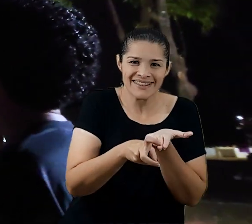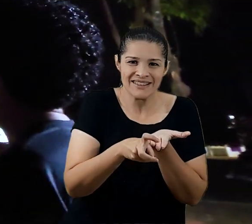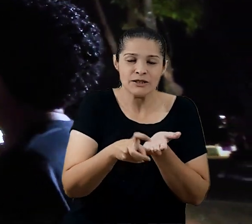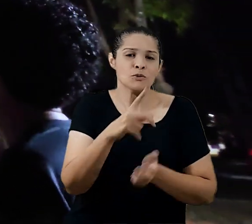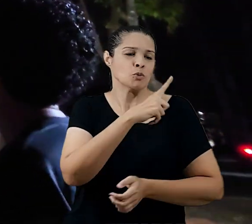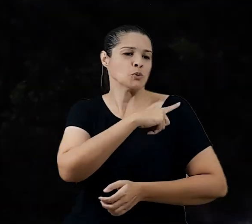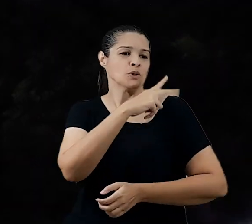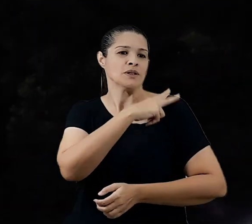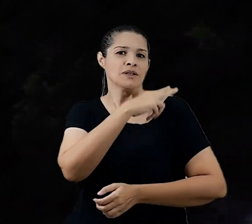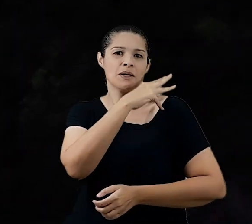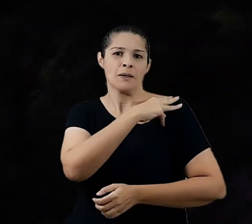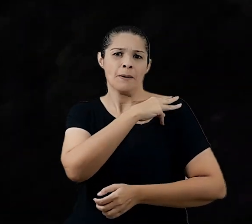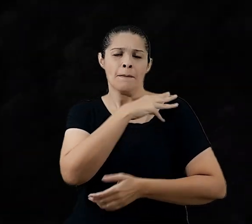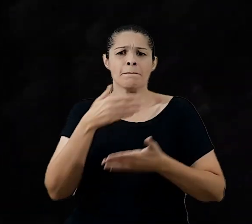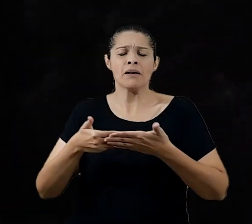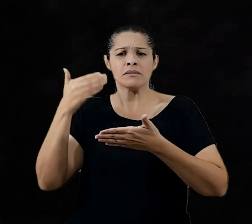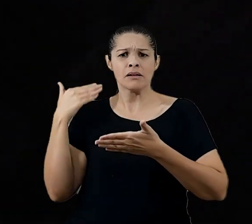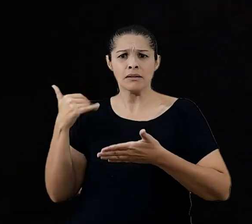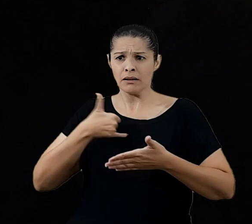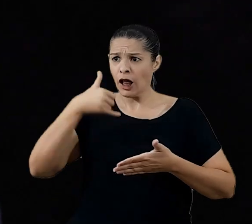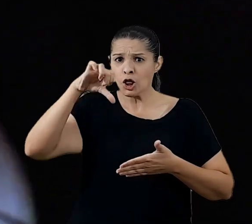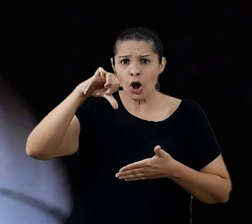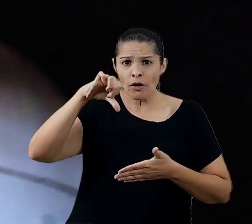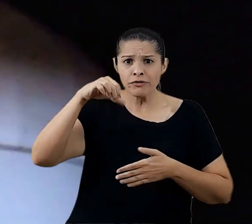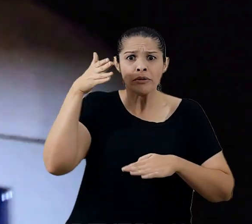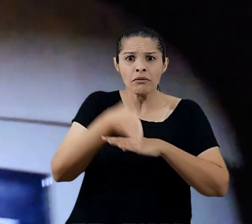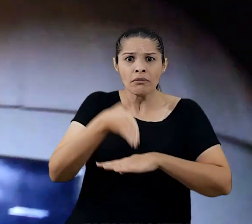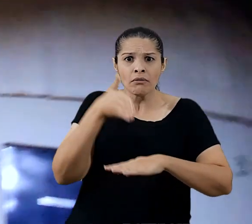desde os 9 anos de idade ele vem aqui.